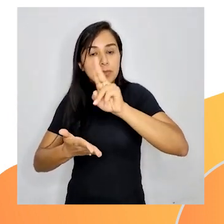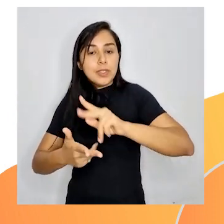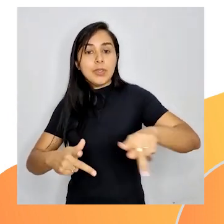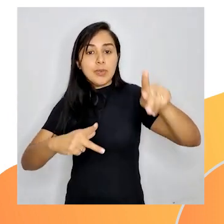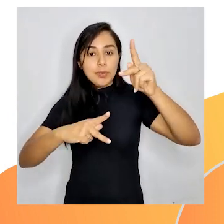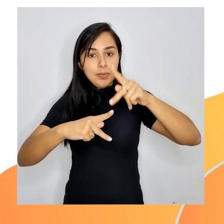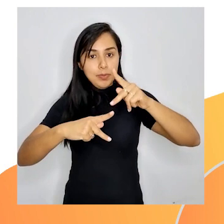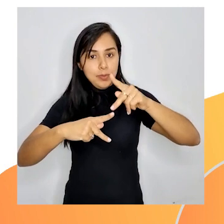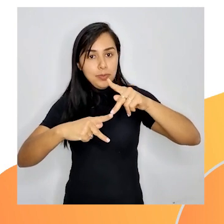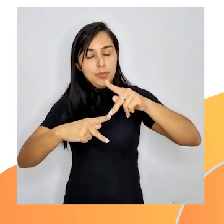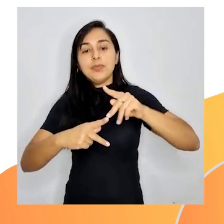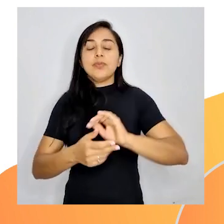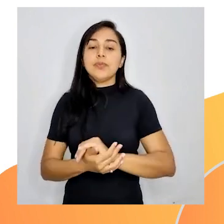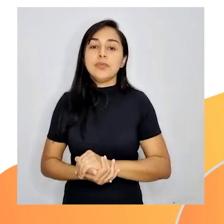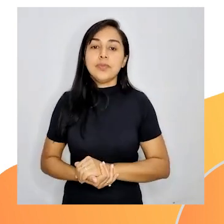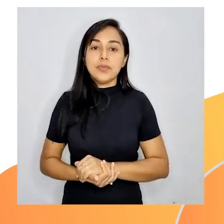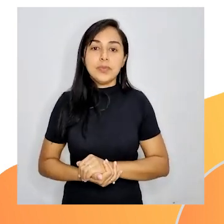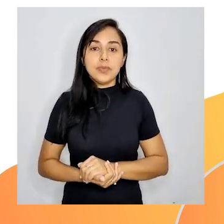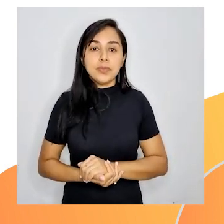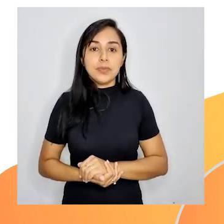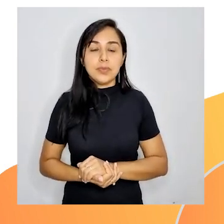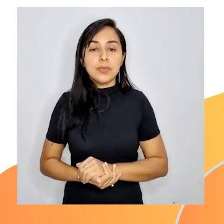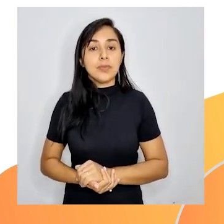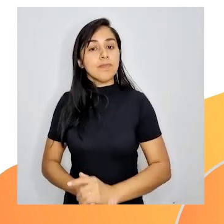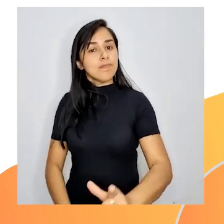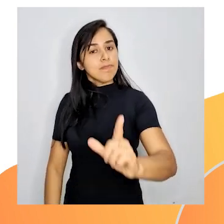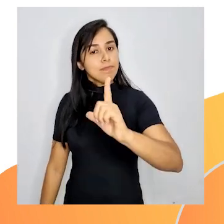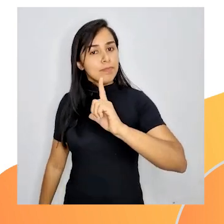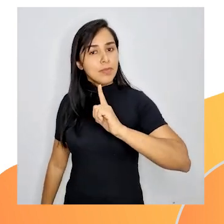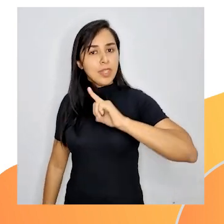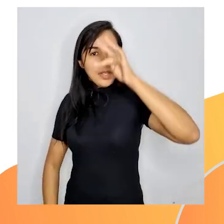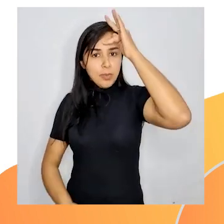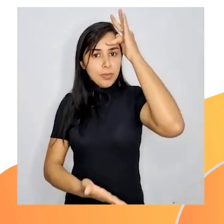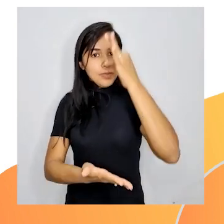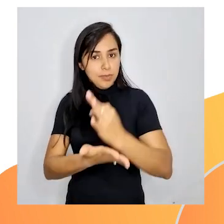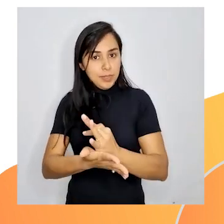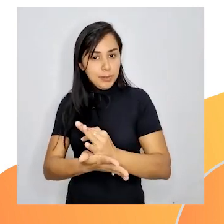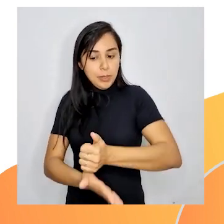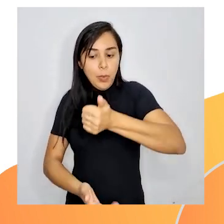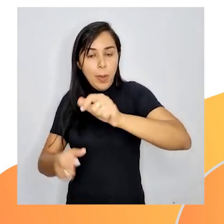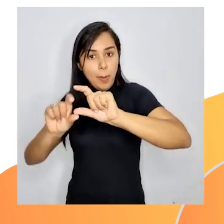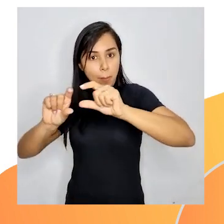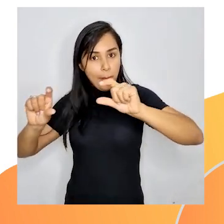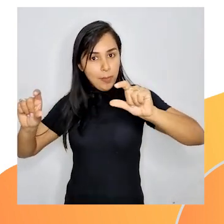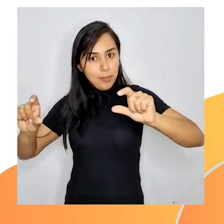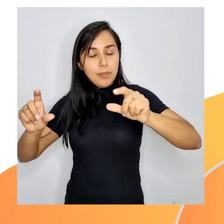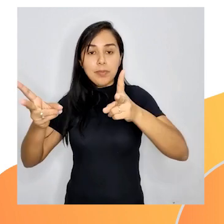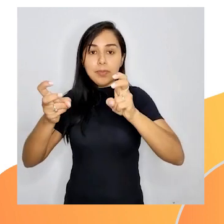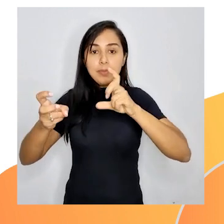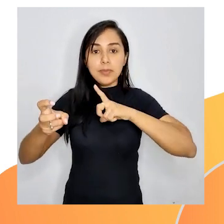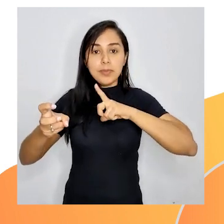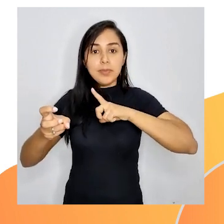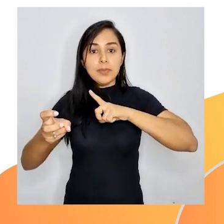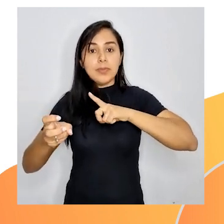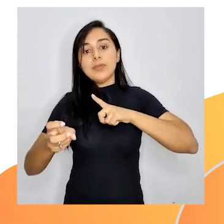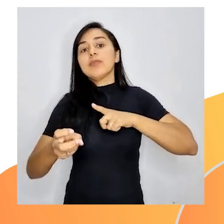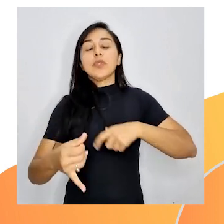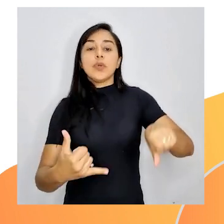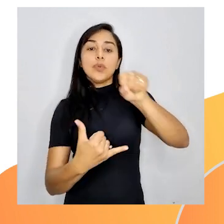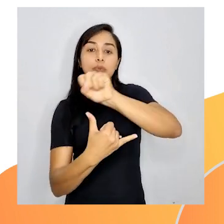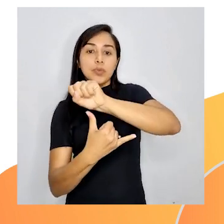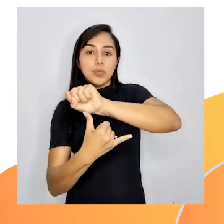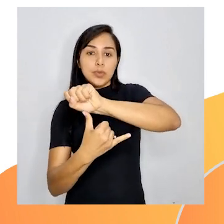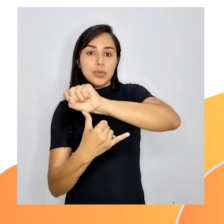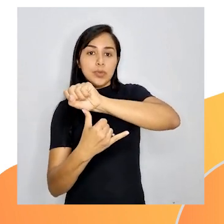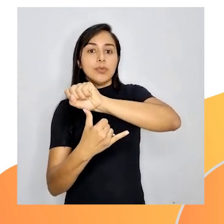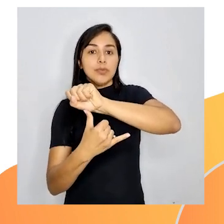na oração principal, temos fé. Nós temos aqui um sujeito oculto, o verbo temos e a